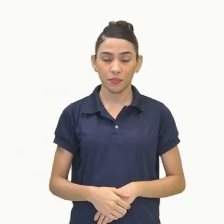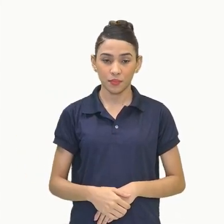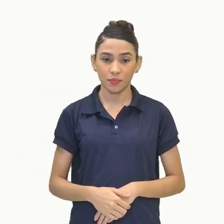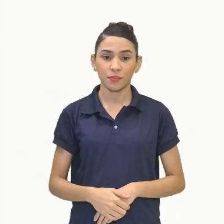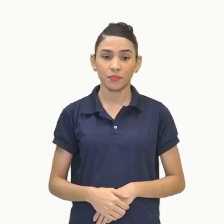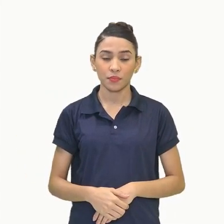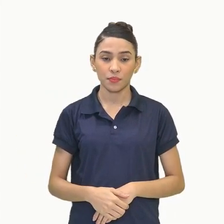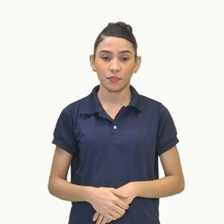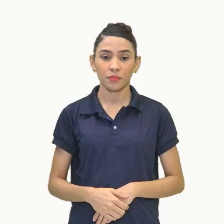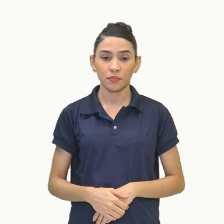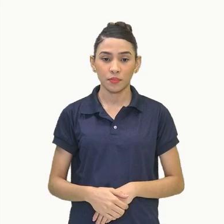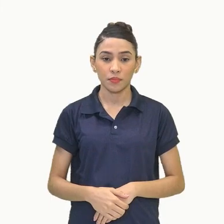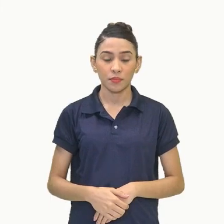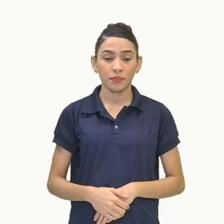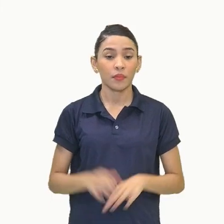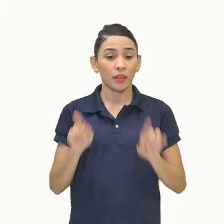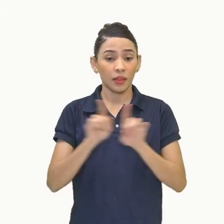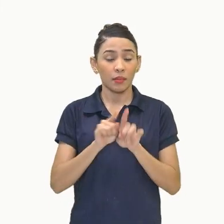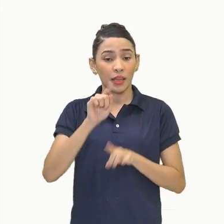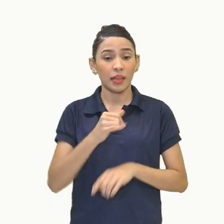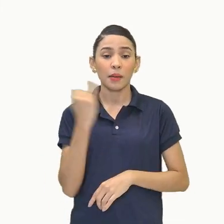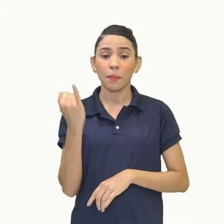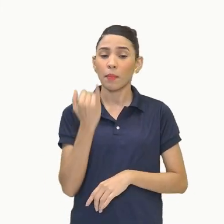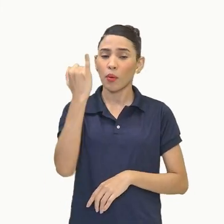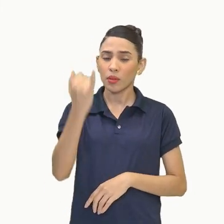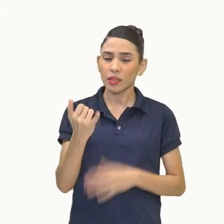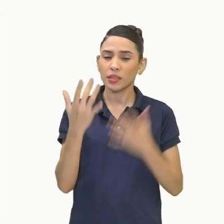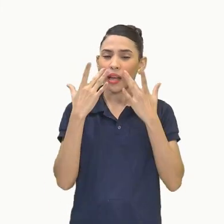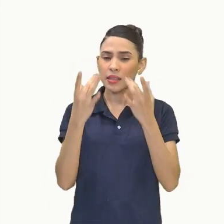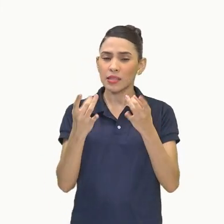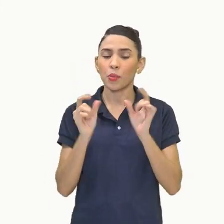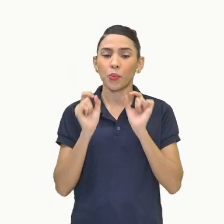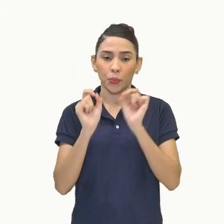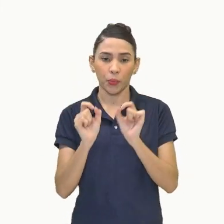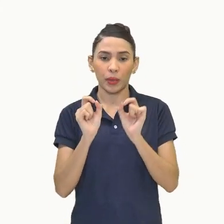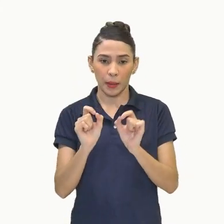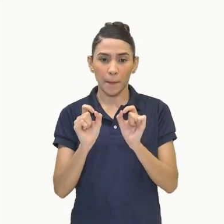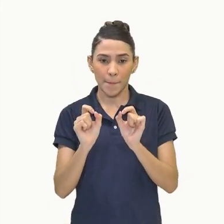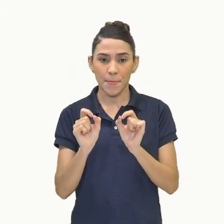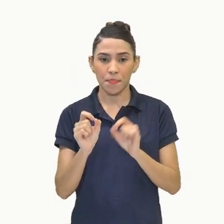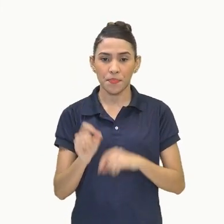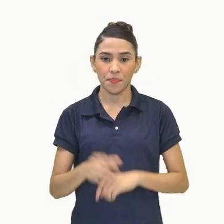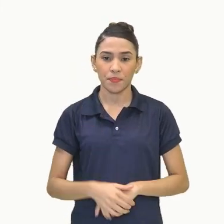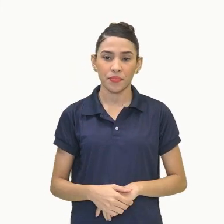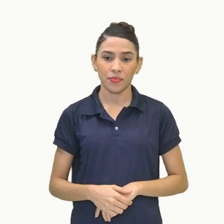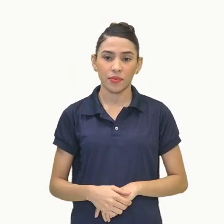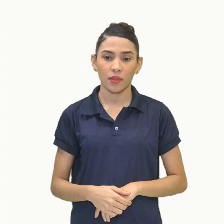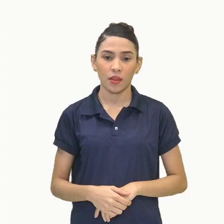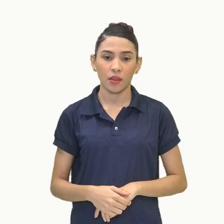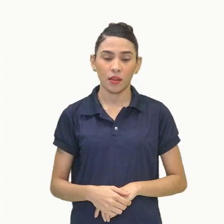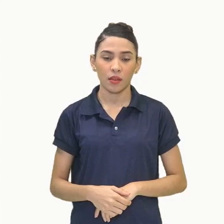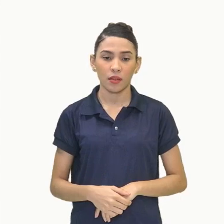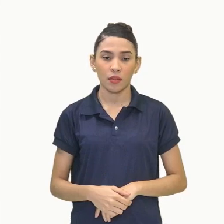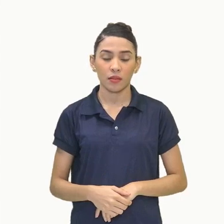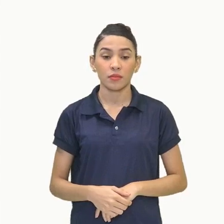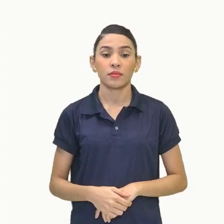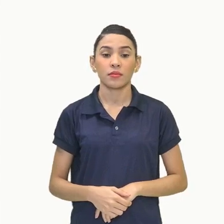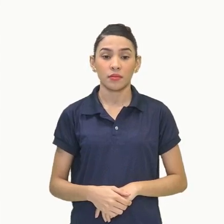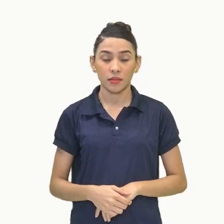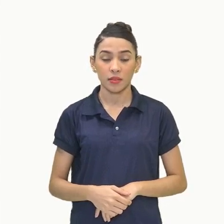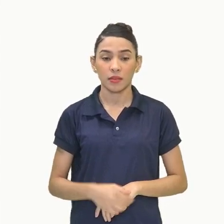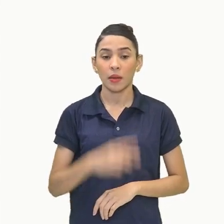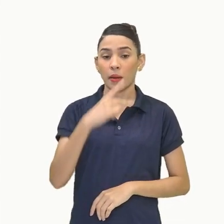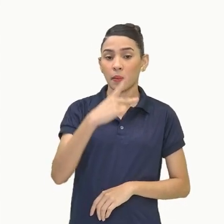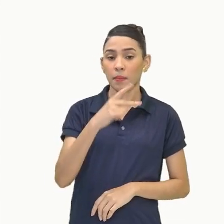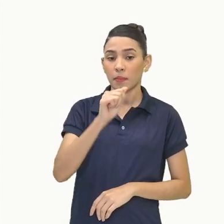3.967. Uma coisa que é importante a gente identificar aqui logo de início, que as